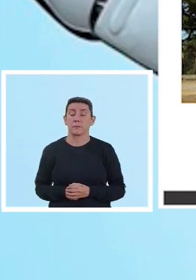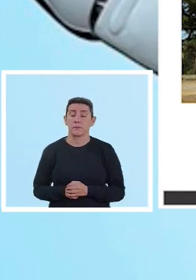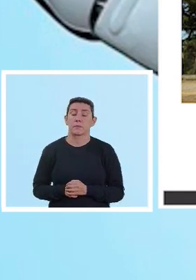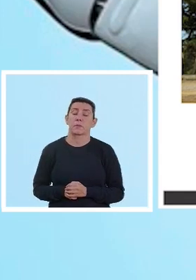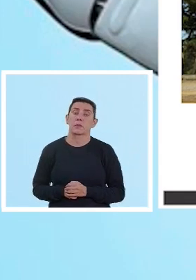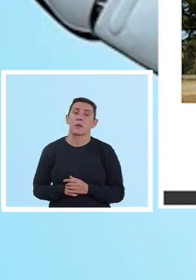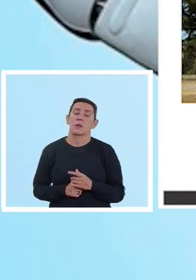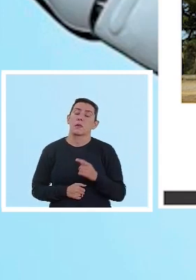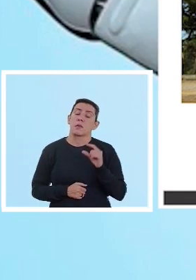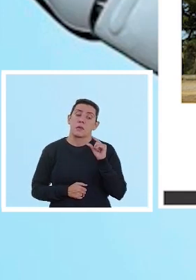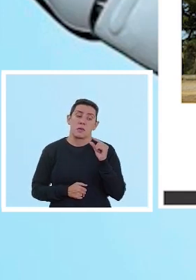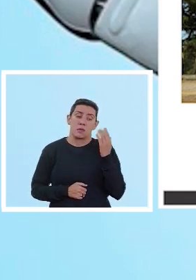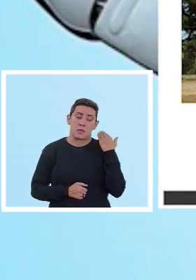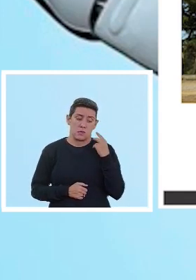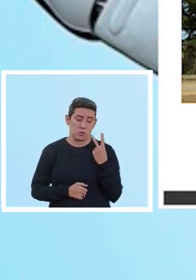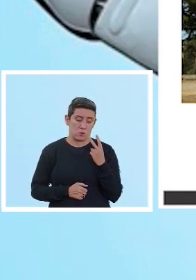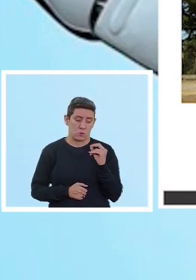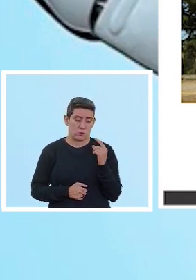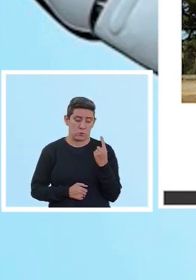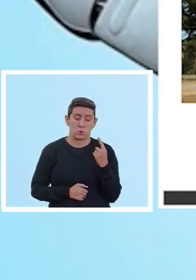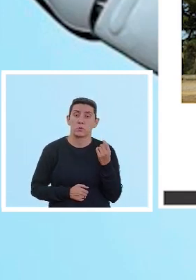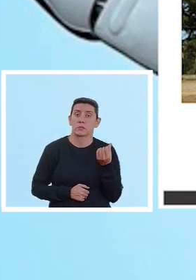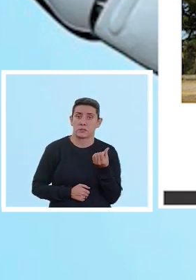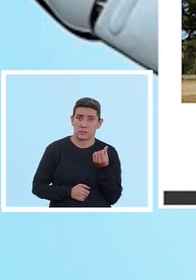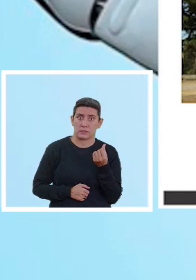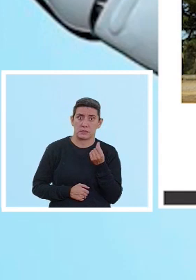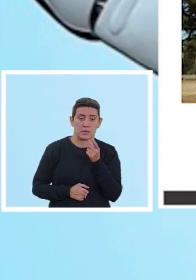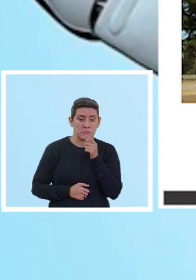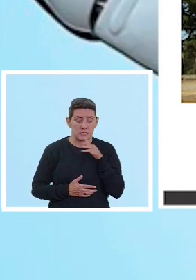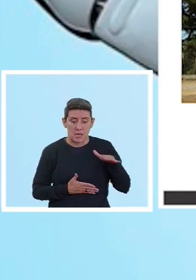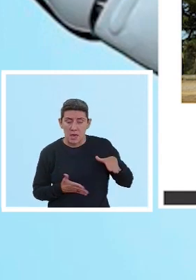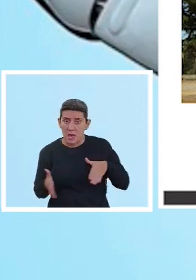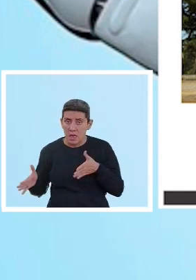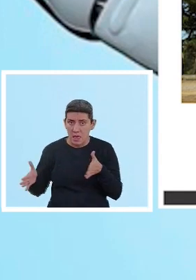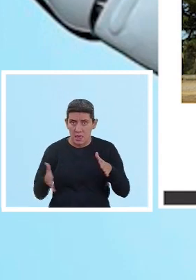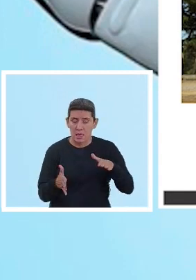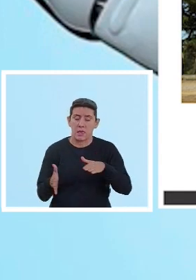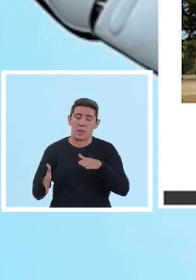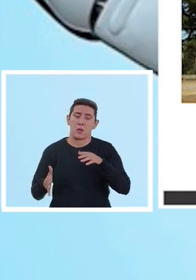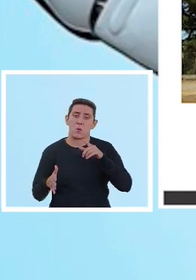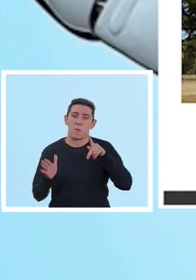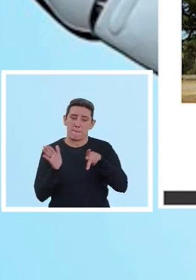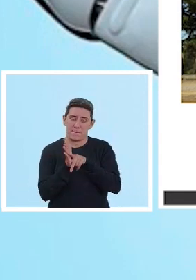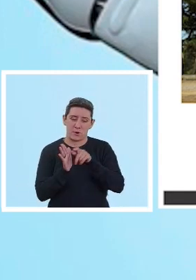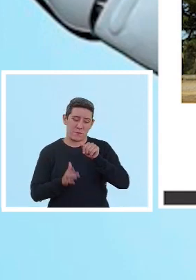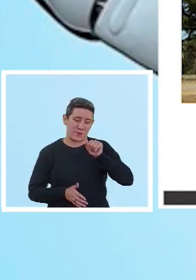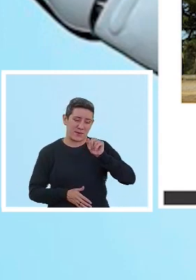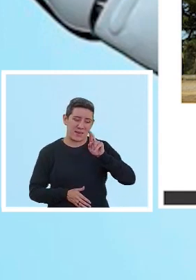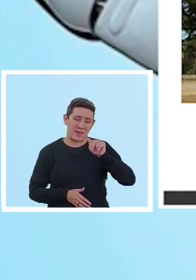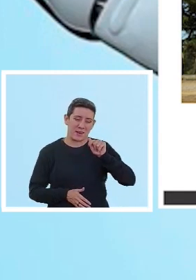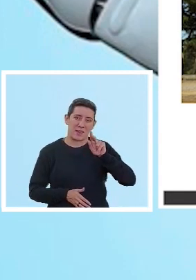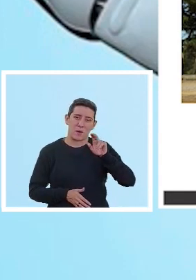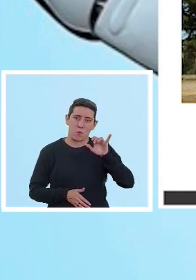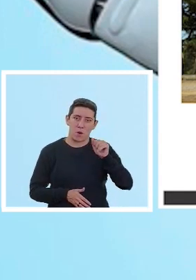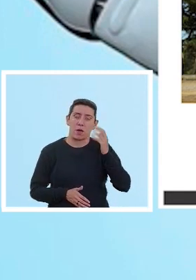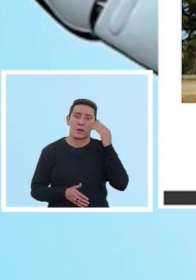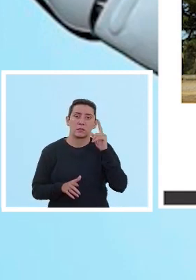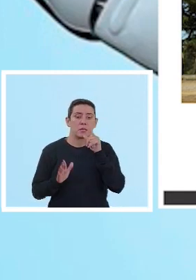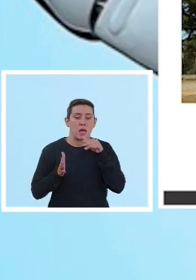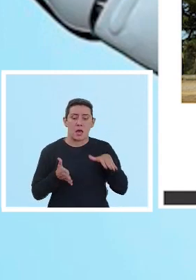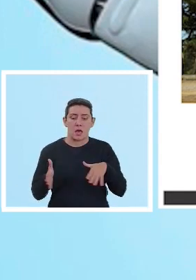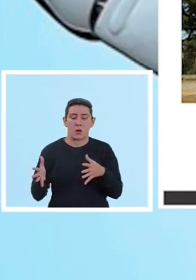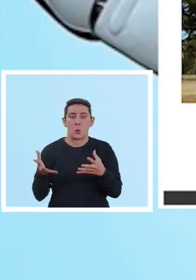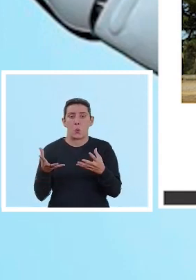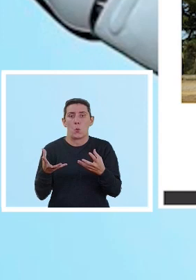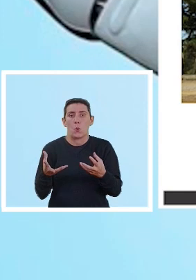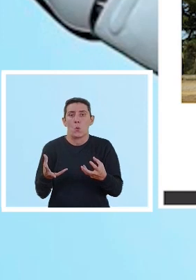em 2016 esse rio é afluente ele do Rio Araguaia ele chegou a secar mas